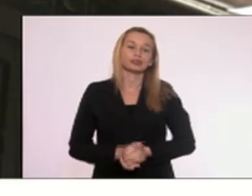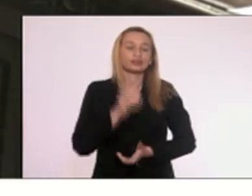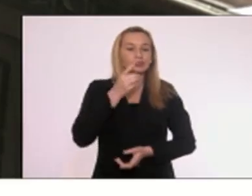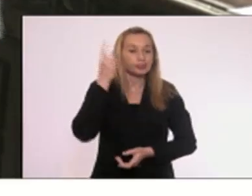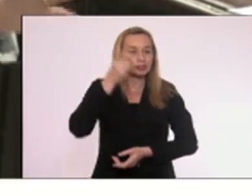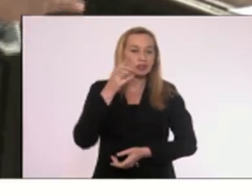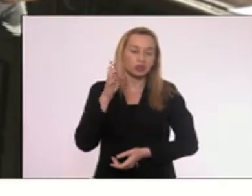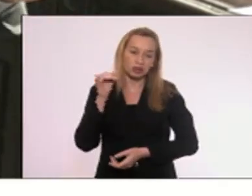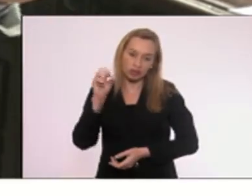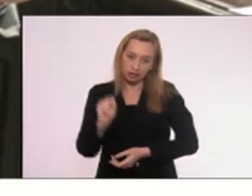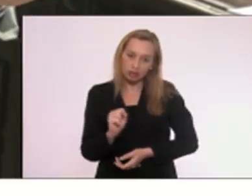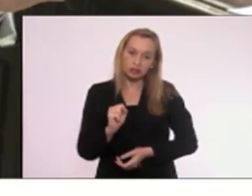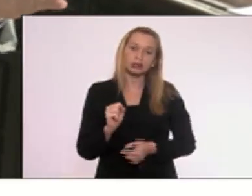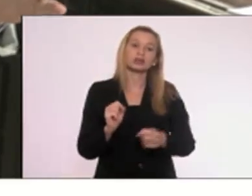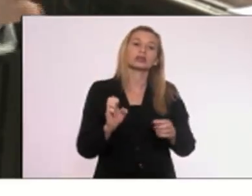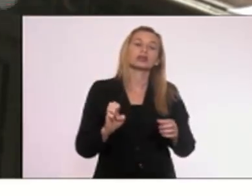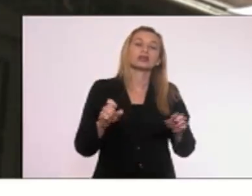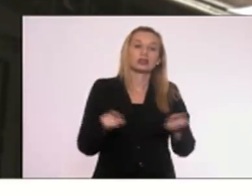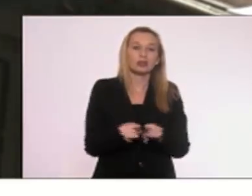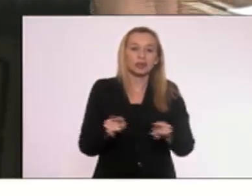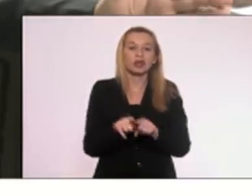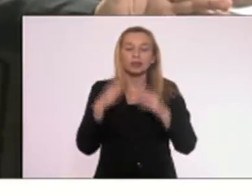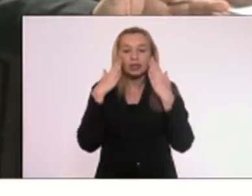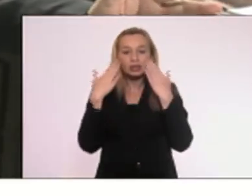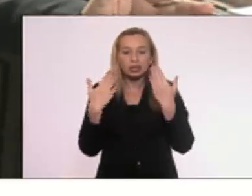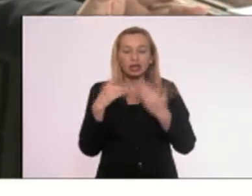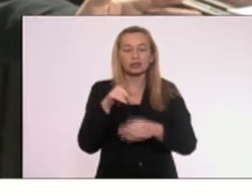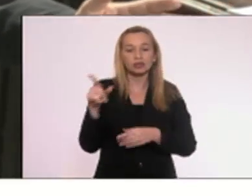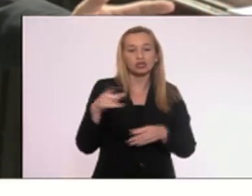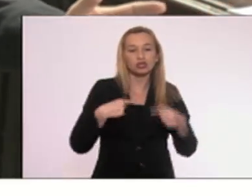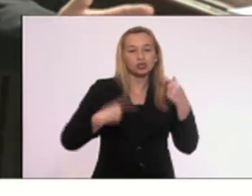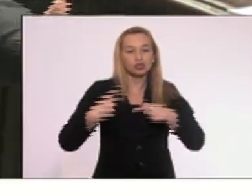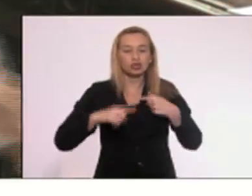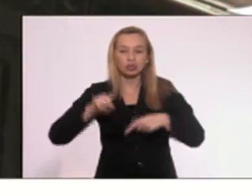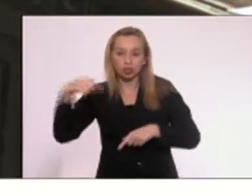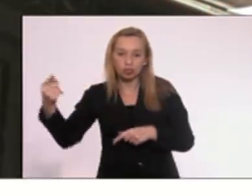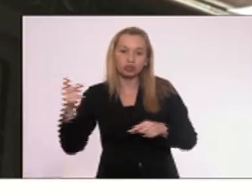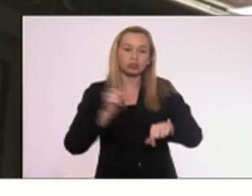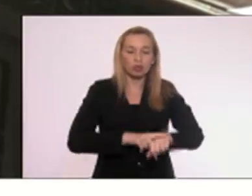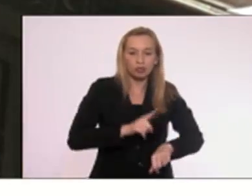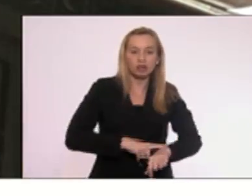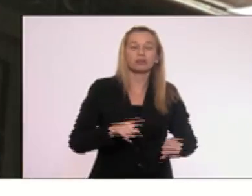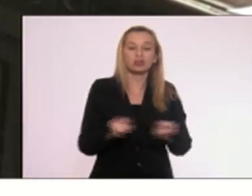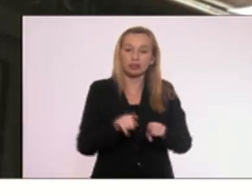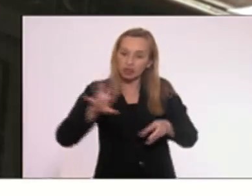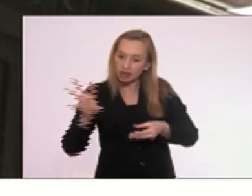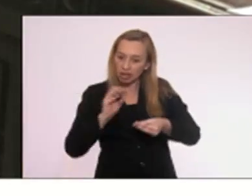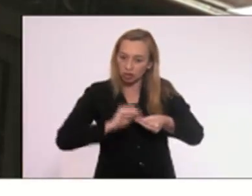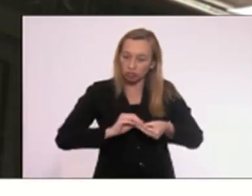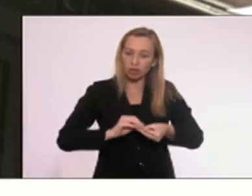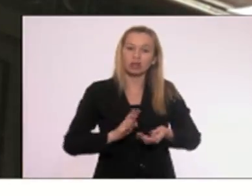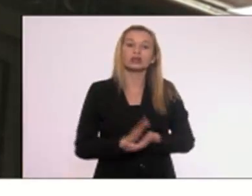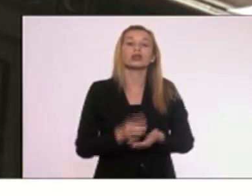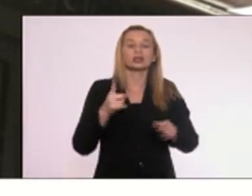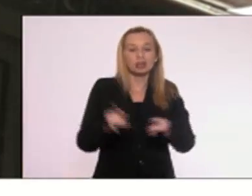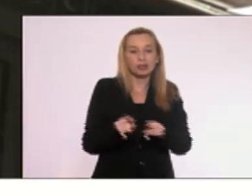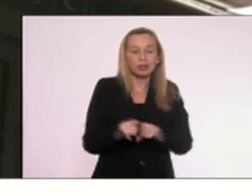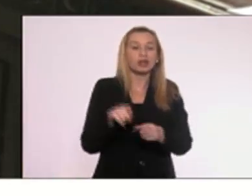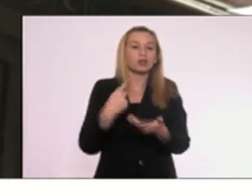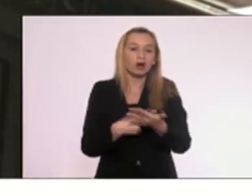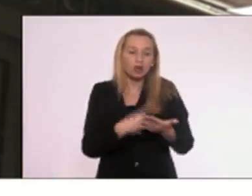Rosane Félix, que foi apresentado e discutido em outra ocasião, também será acolhido, com um acordo de